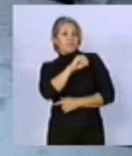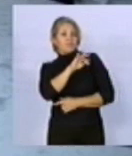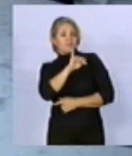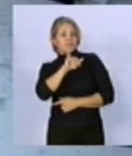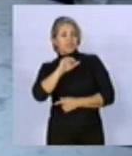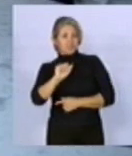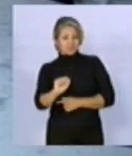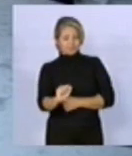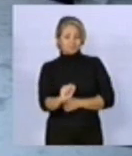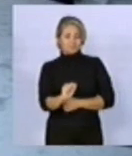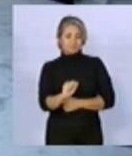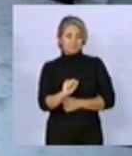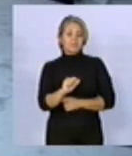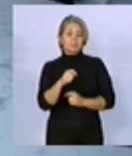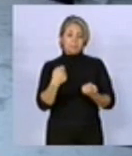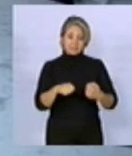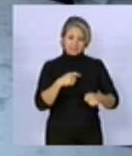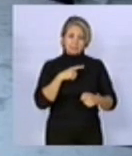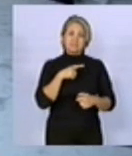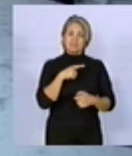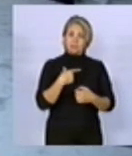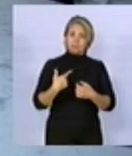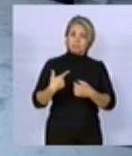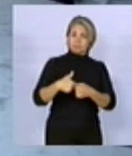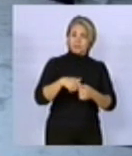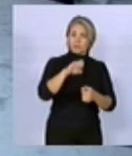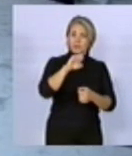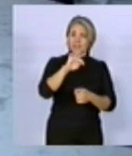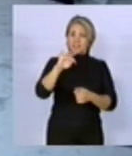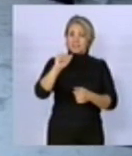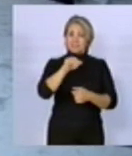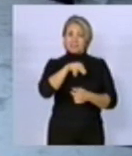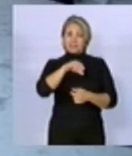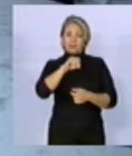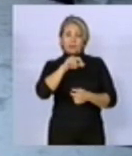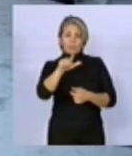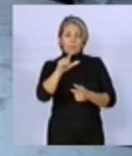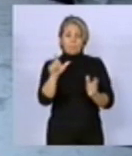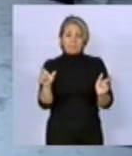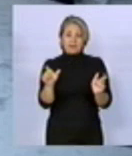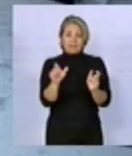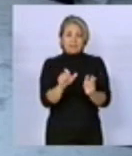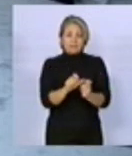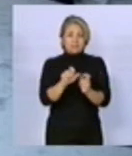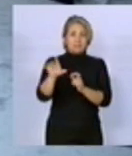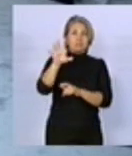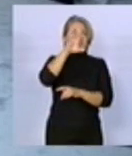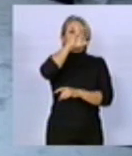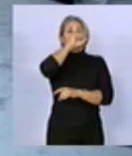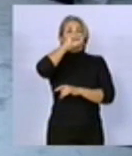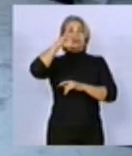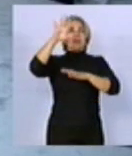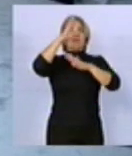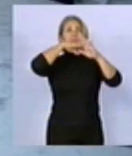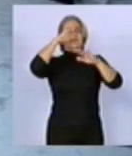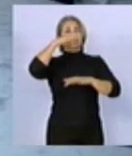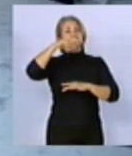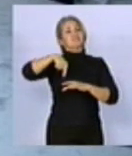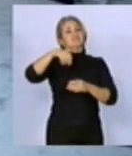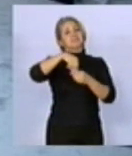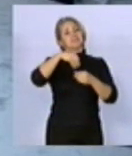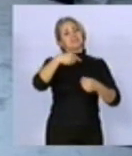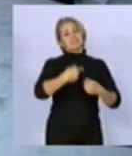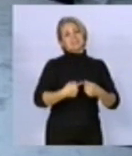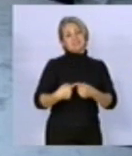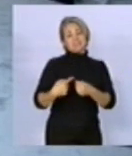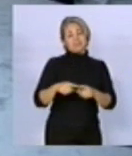nós precisamos do etanol para reduzir a poluição ambiental na cidade e